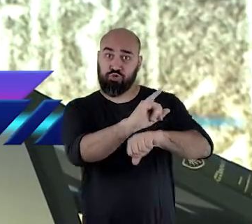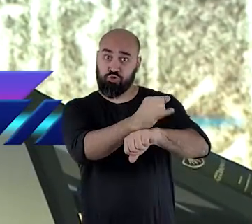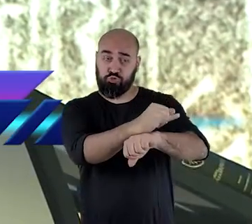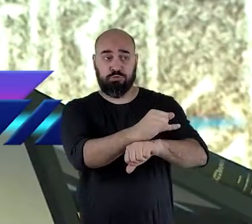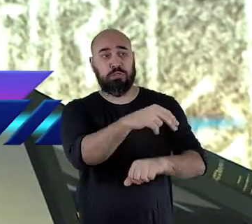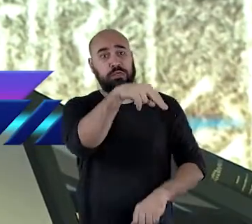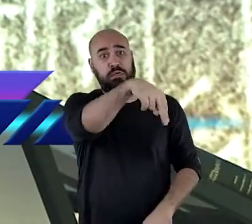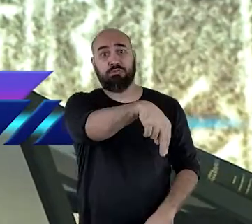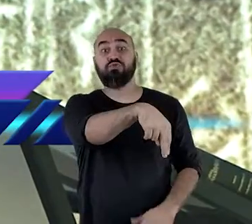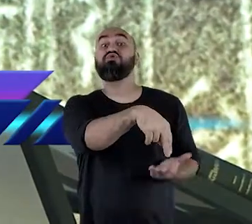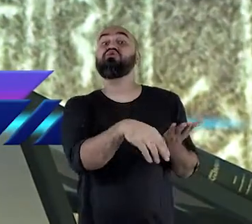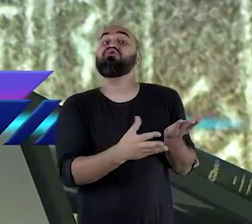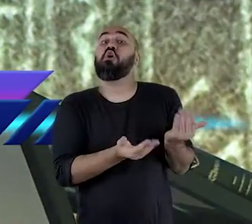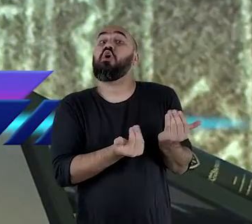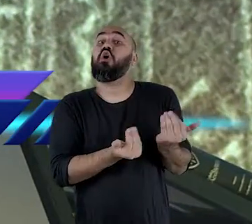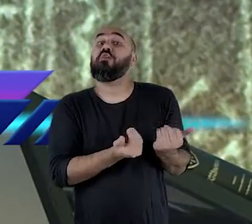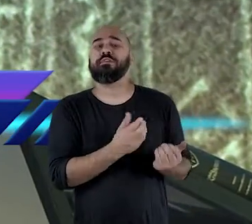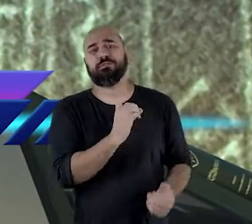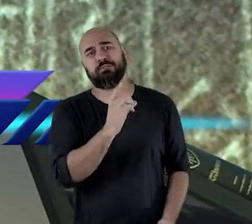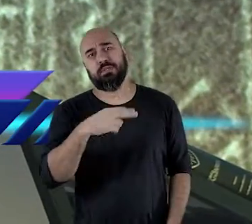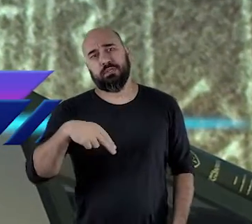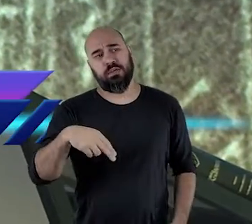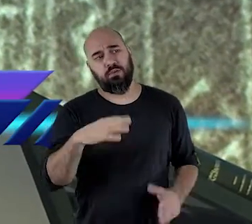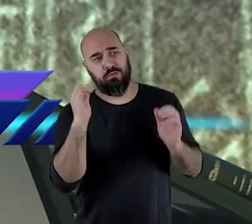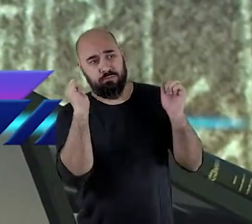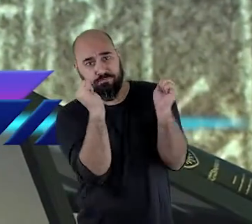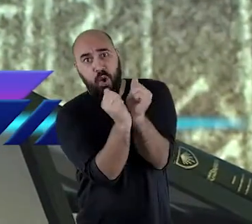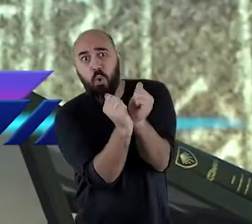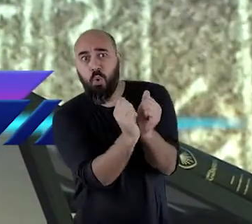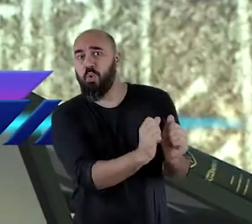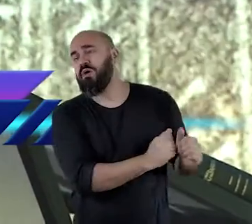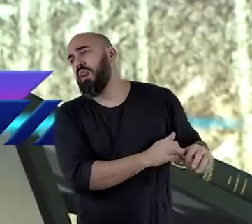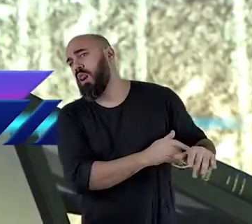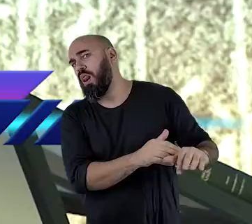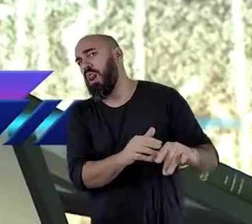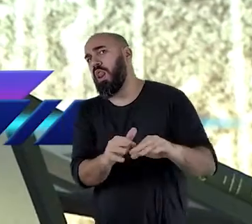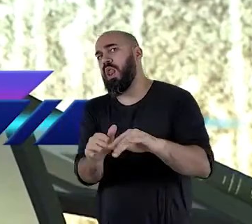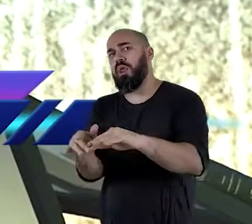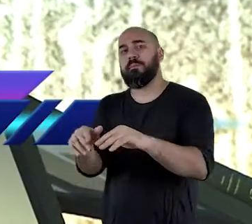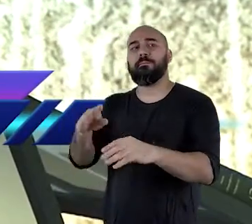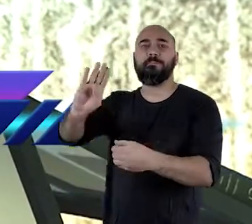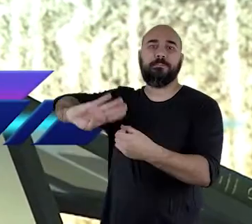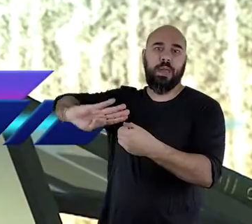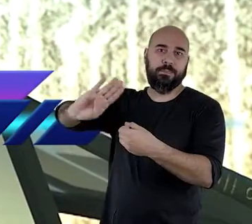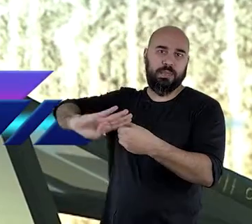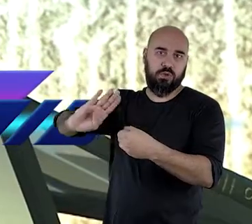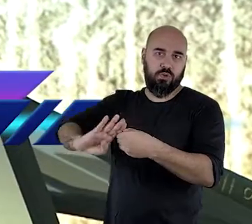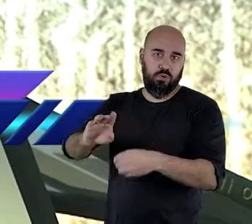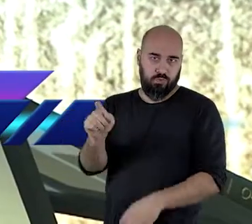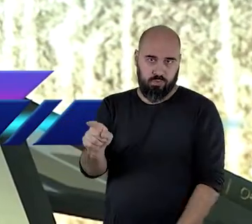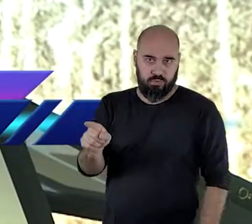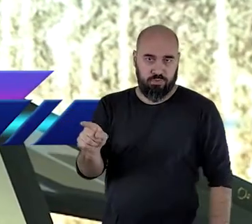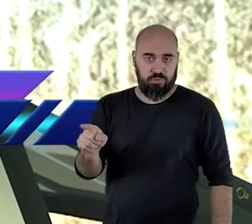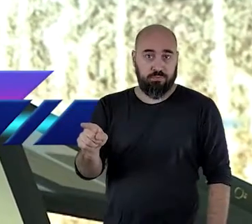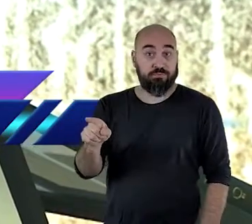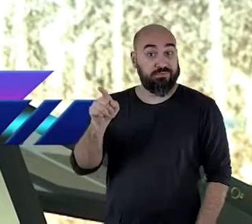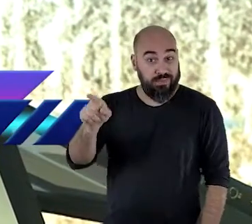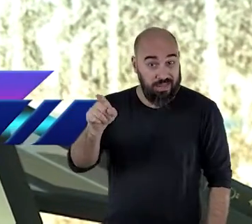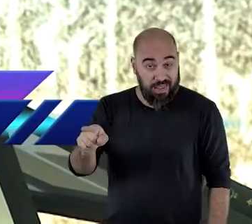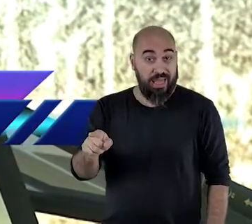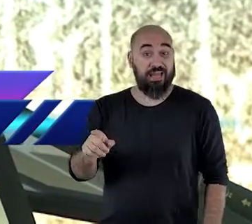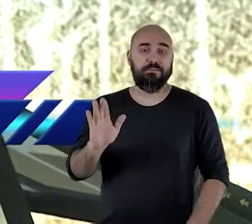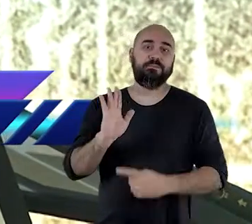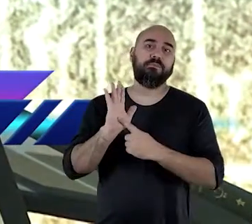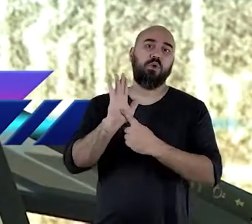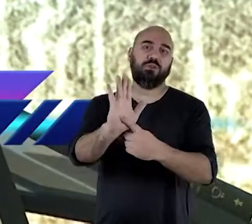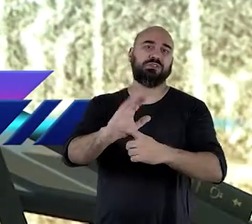foi levado como escravo para a Babilônia. O que acontece lá em Babilônia é uma demonstração clara do